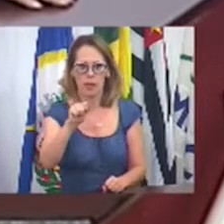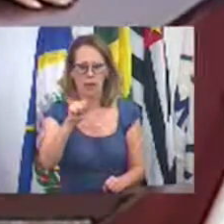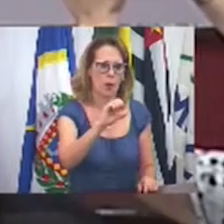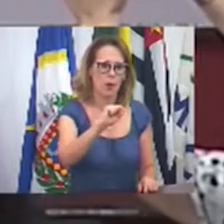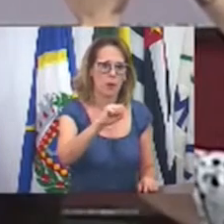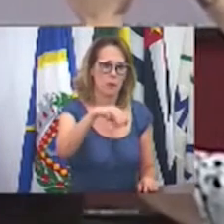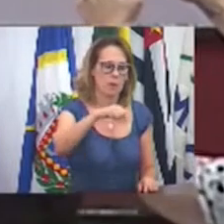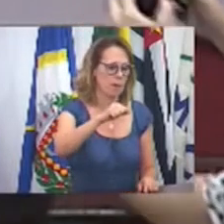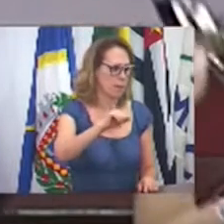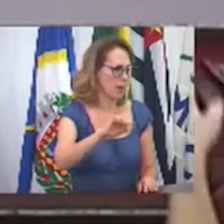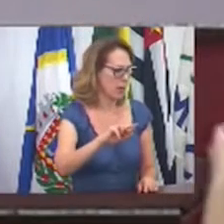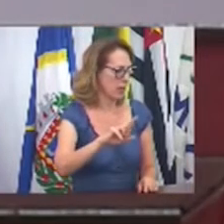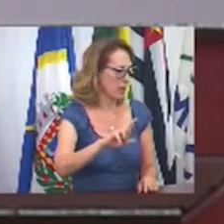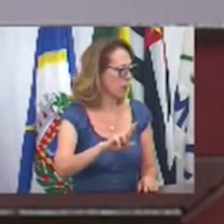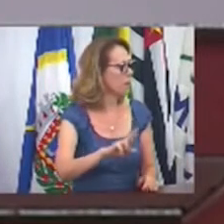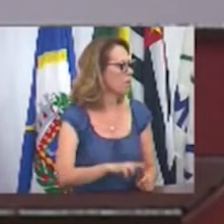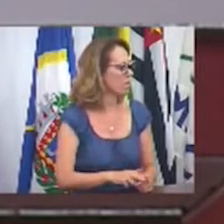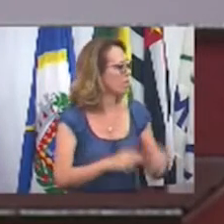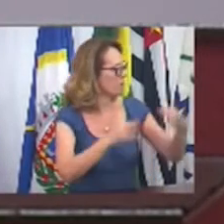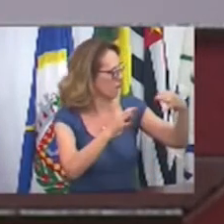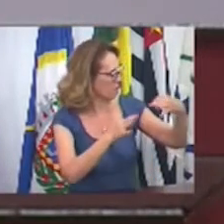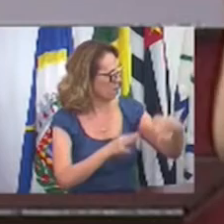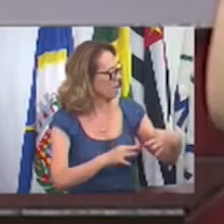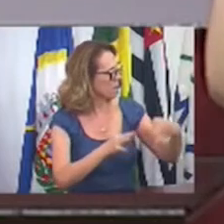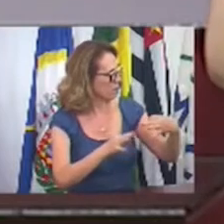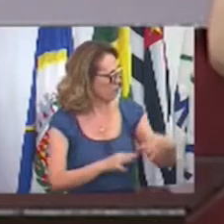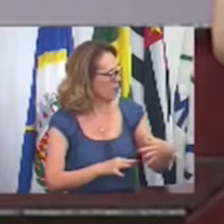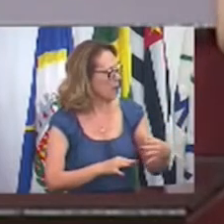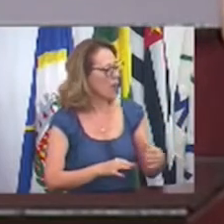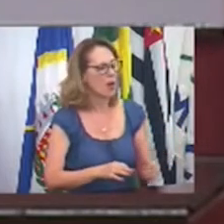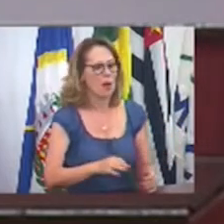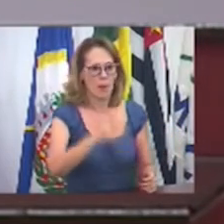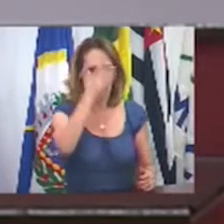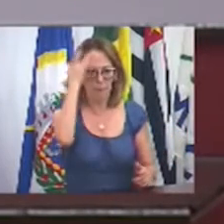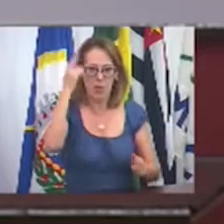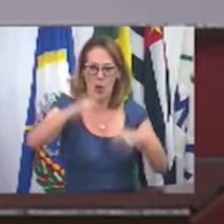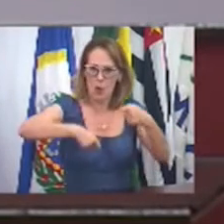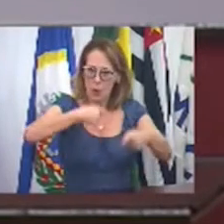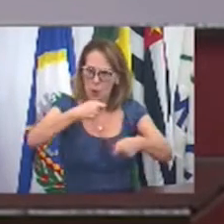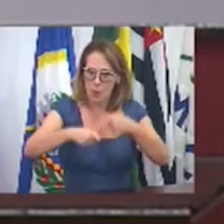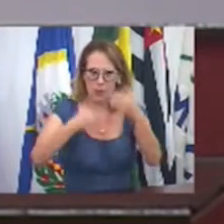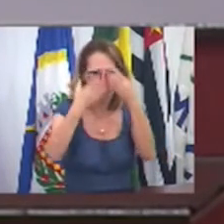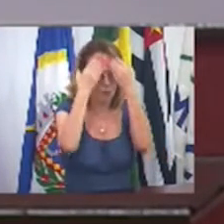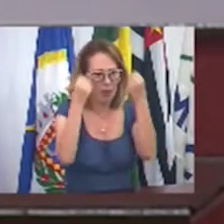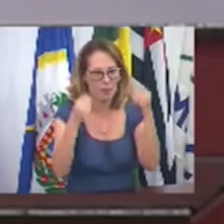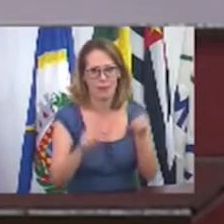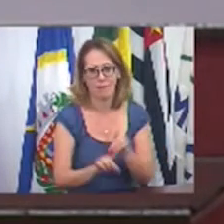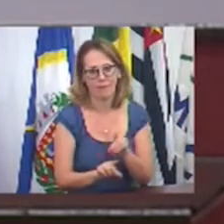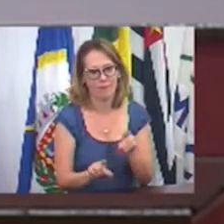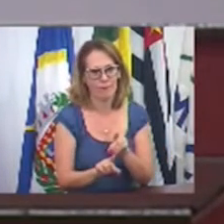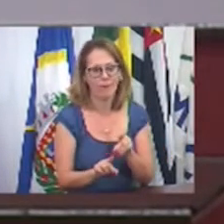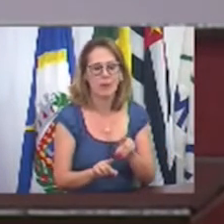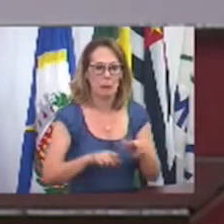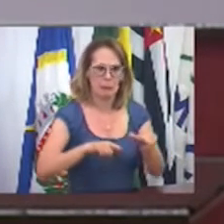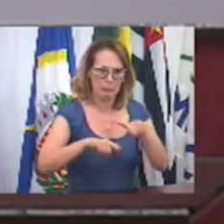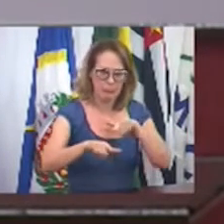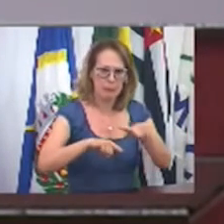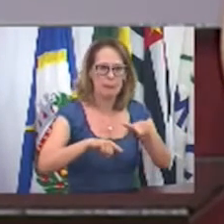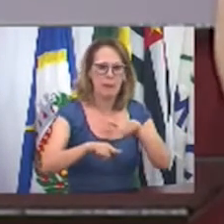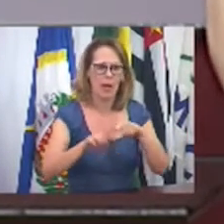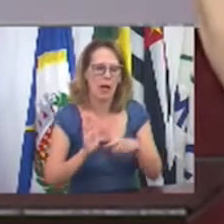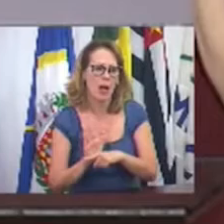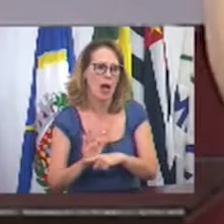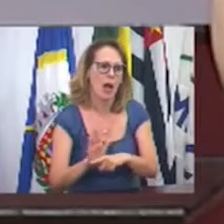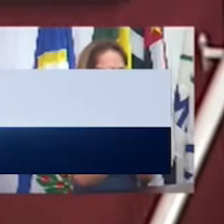que é feito. Com certeza, os comerciários nunca vai esquecer, porque é uma profissão, Osmar, que realmente atende a pessoa